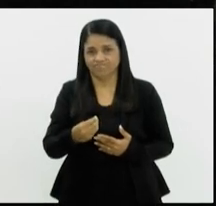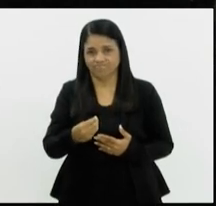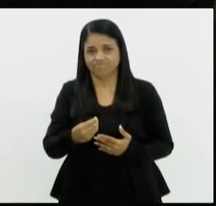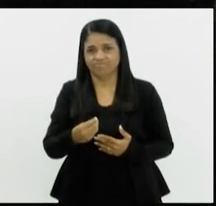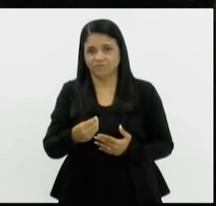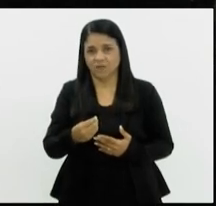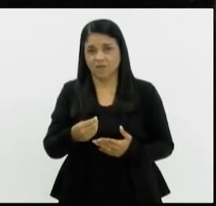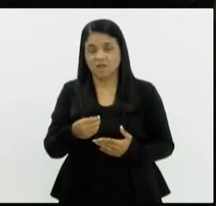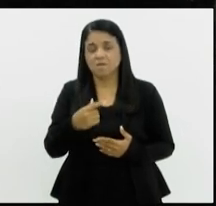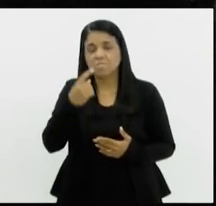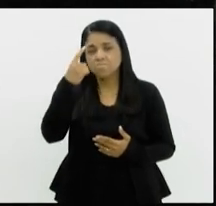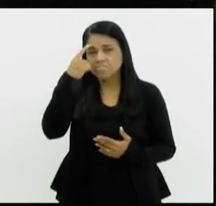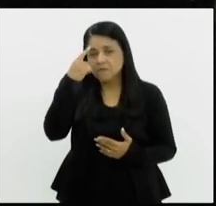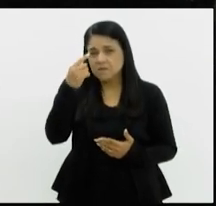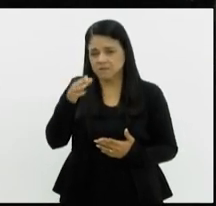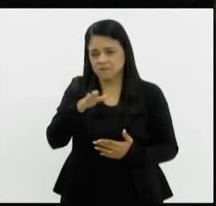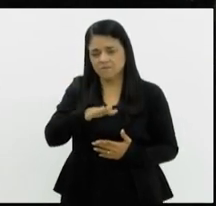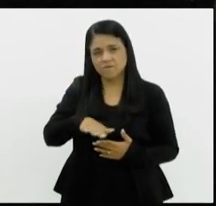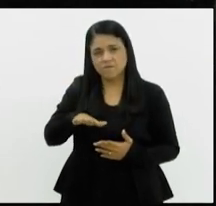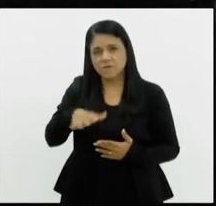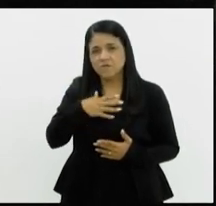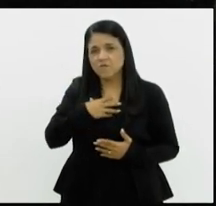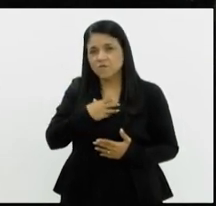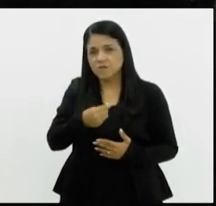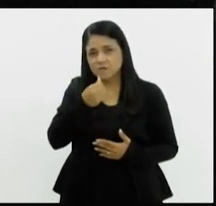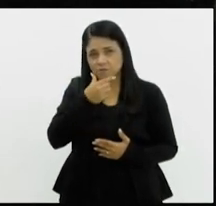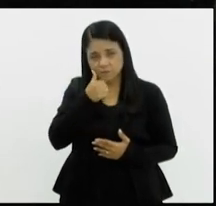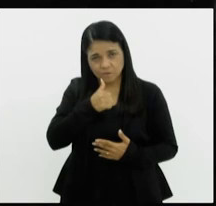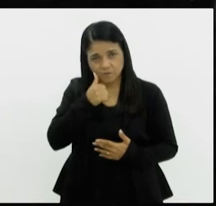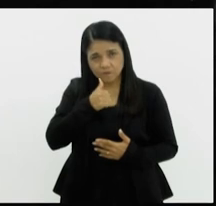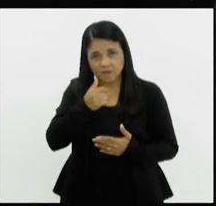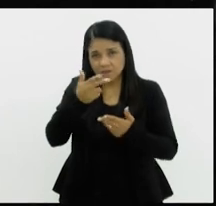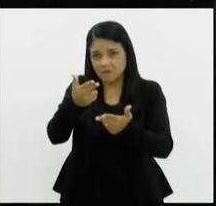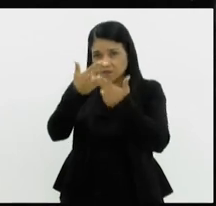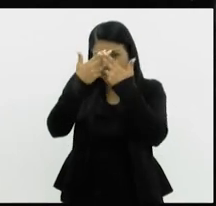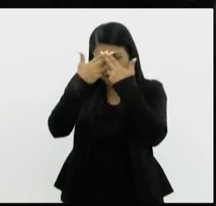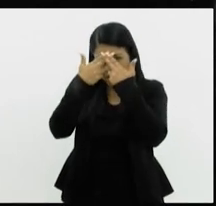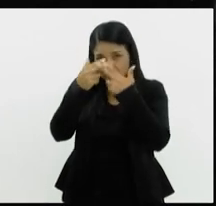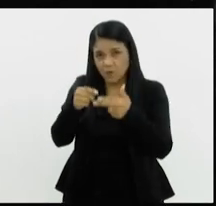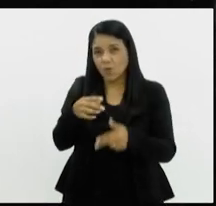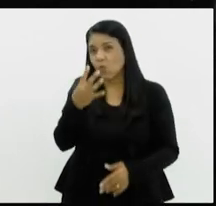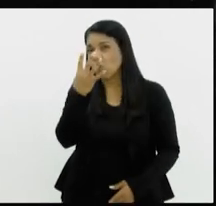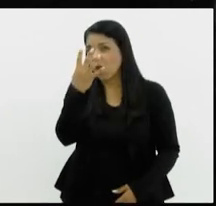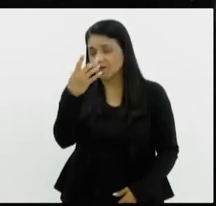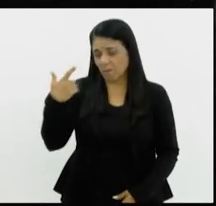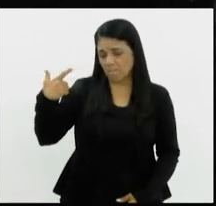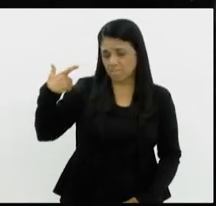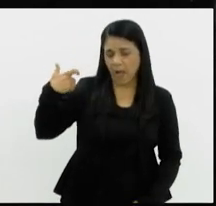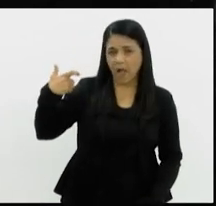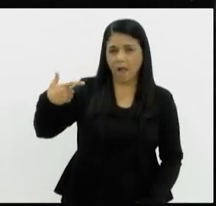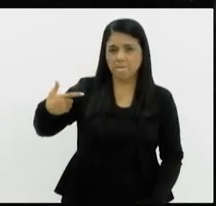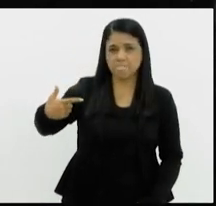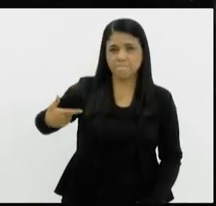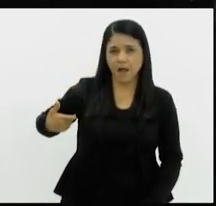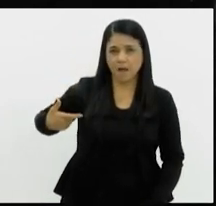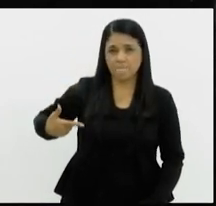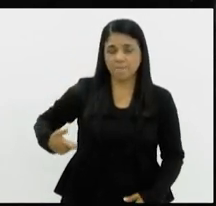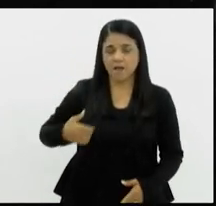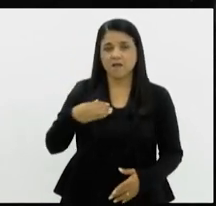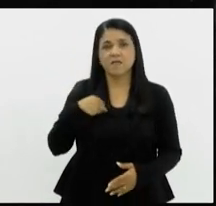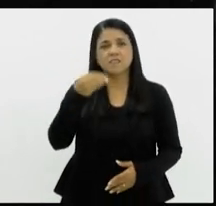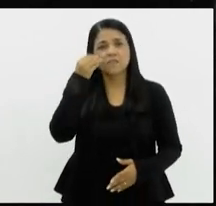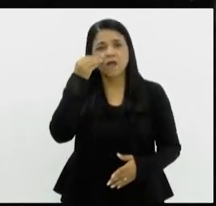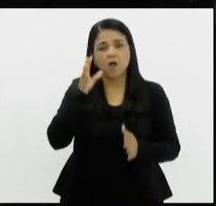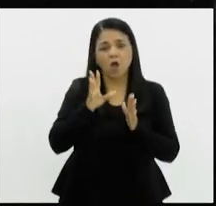trauma dessa menina quatro tiros em tentativa de roubo de